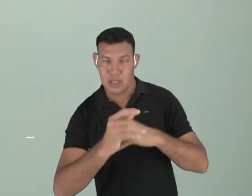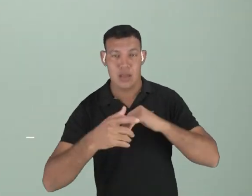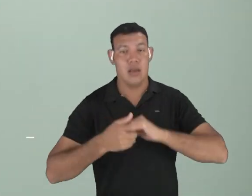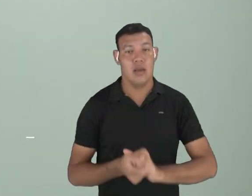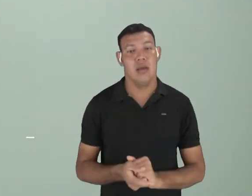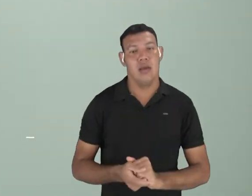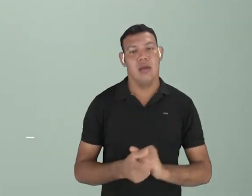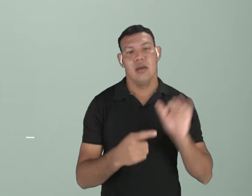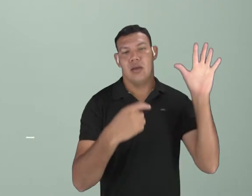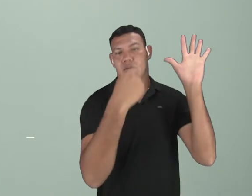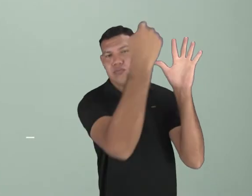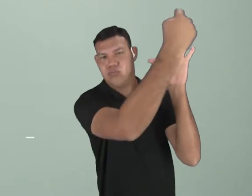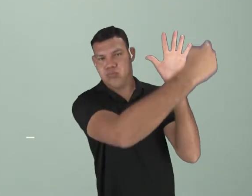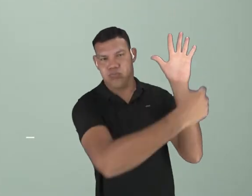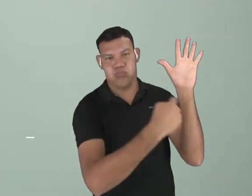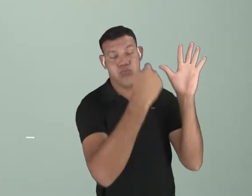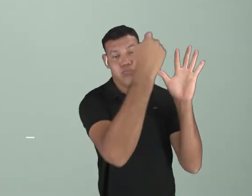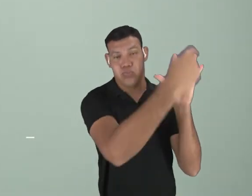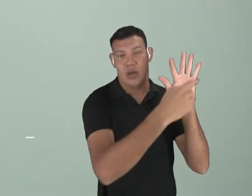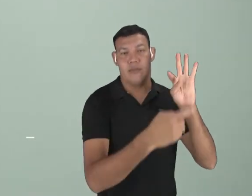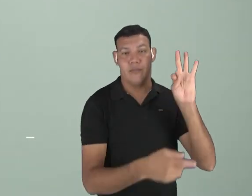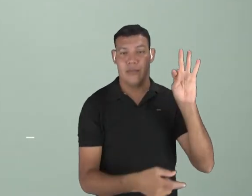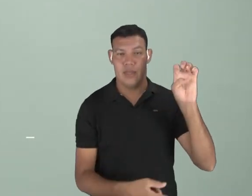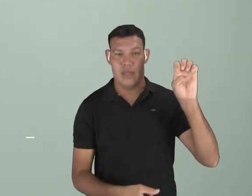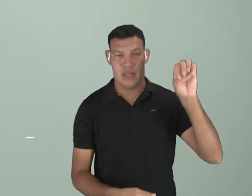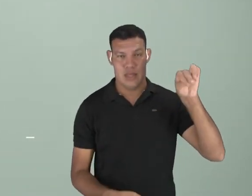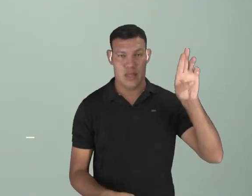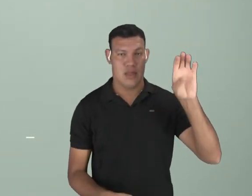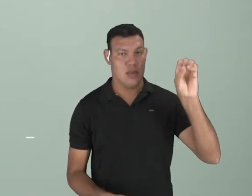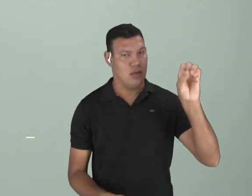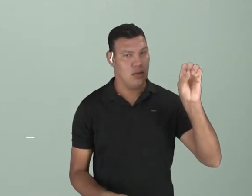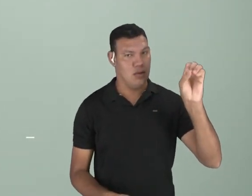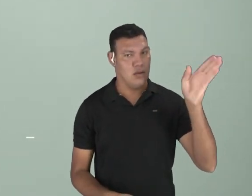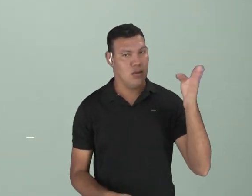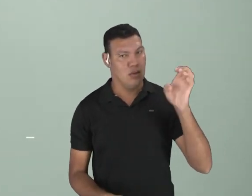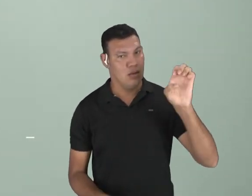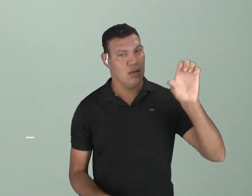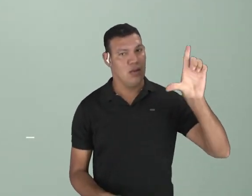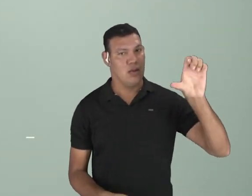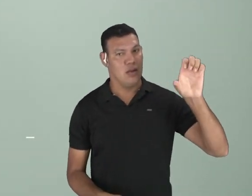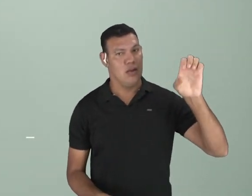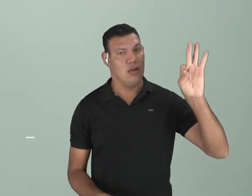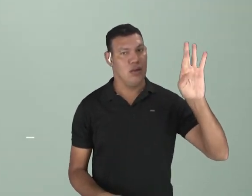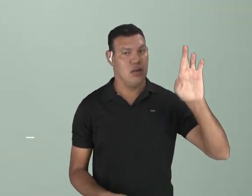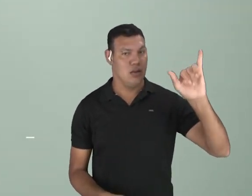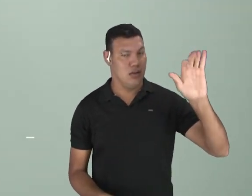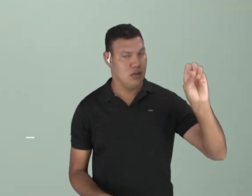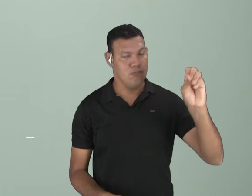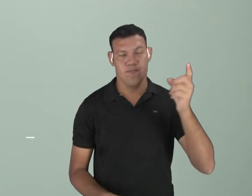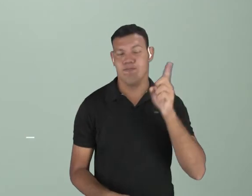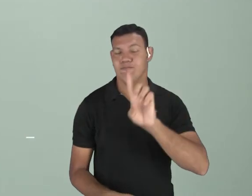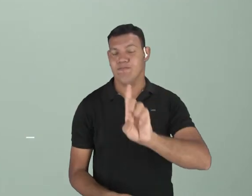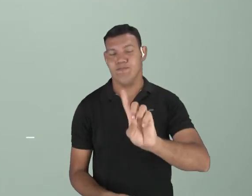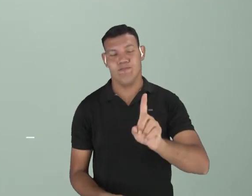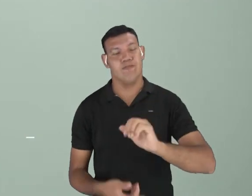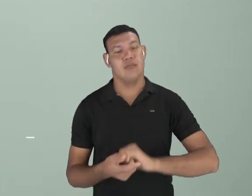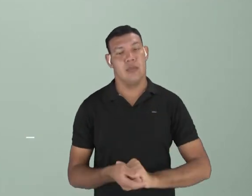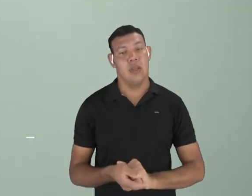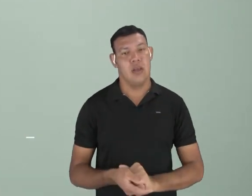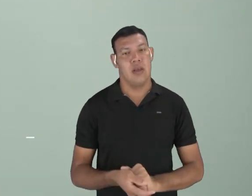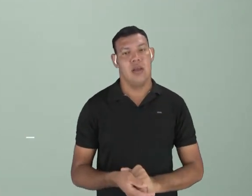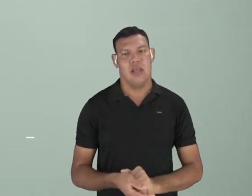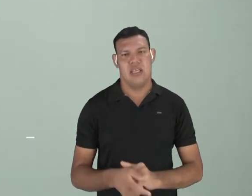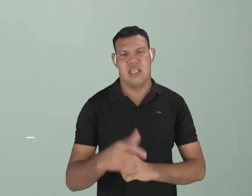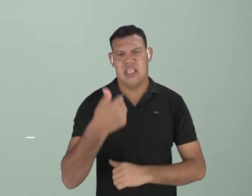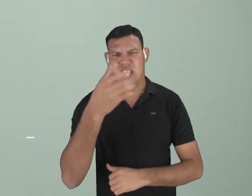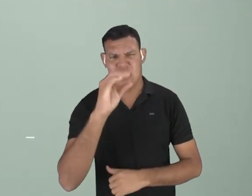solar é uma energia limpa, a eólica, tá? A termoelétrica não é uma energia limpa, tá? Então, esse conceito, ele vai nesse sentido, tá? Ele não